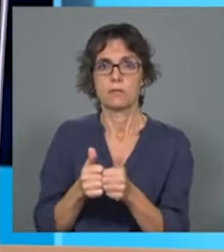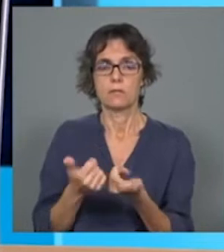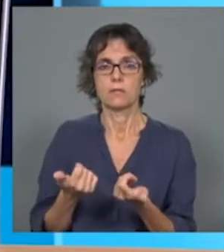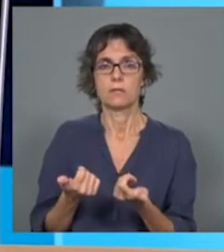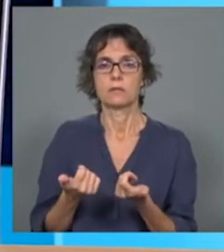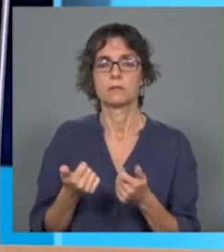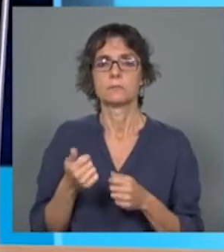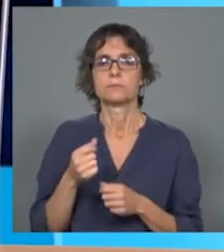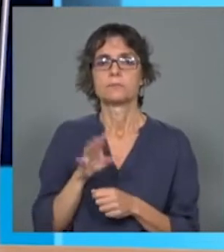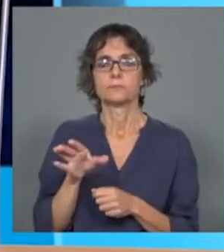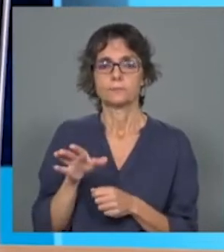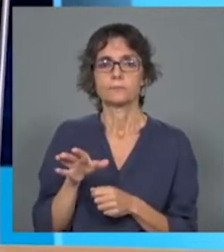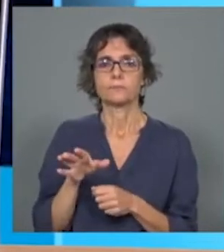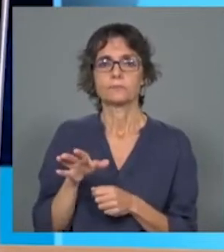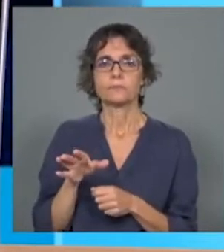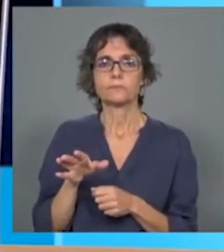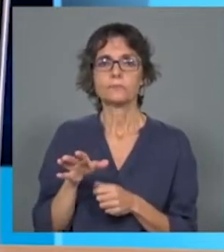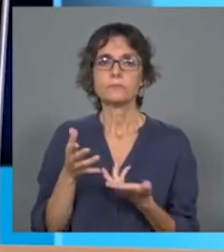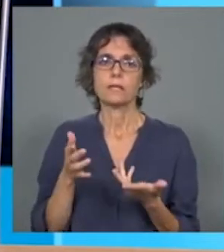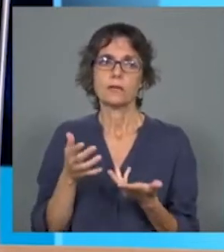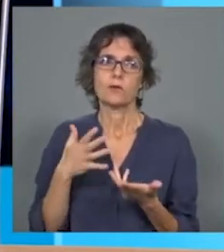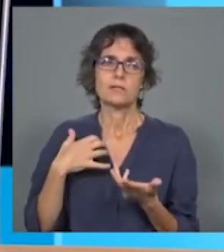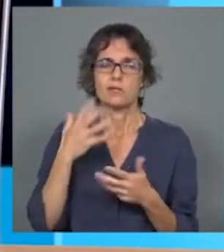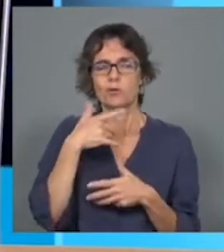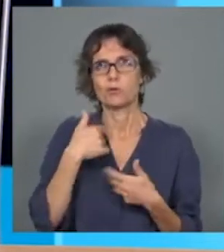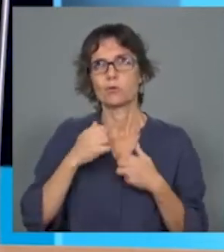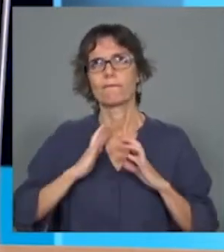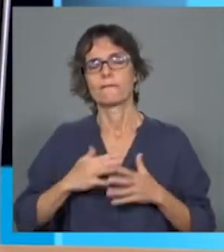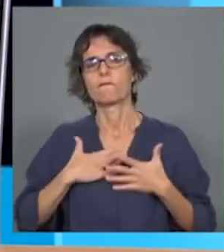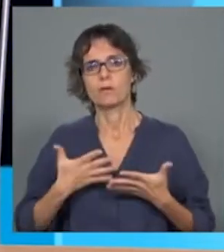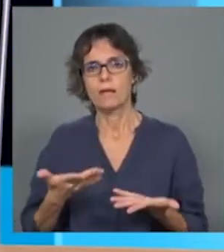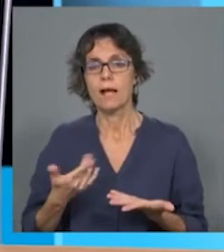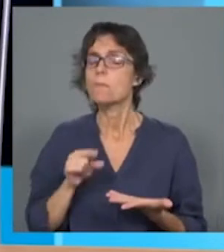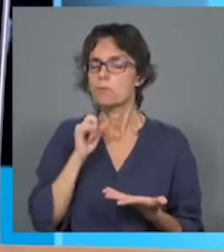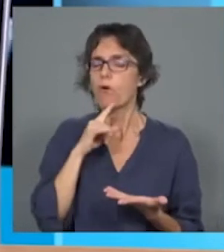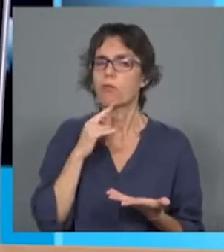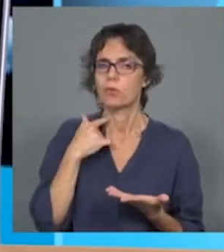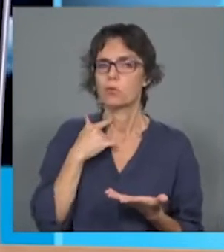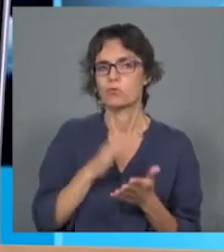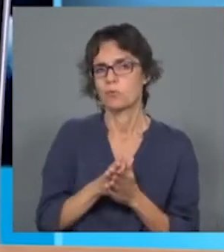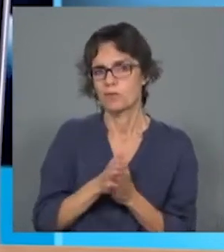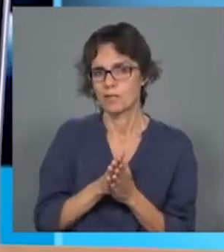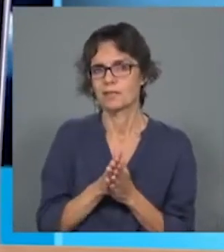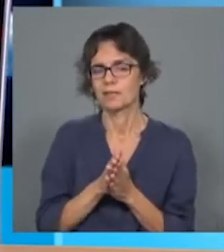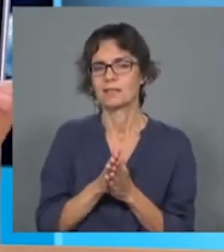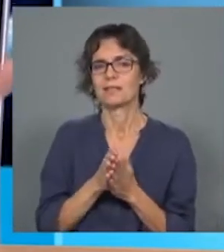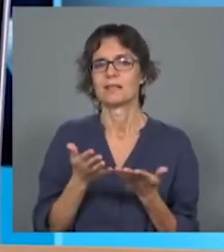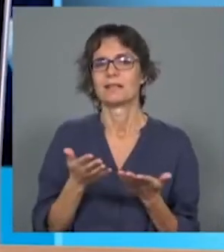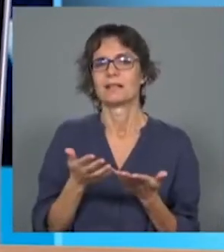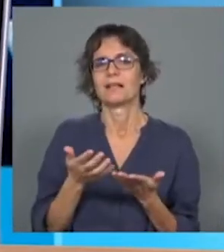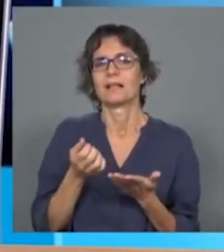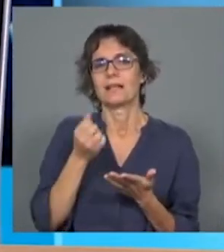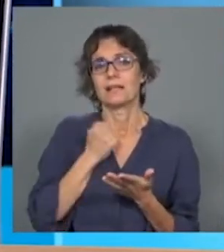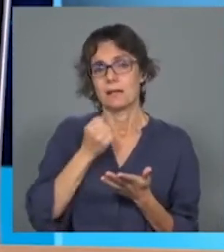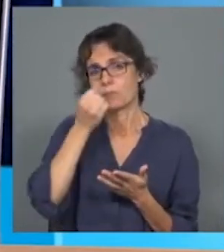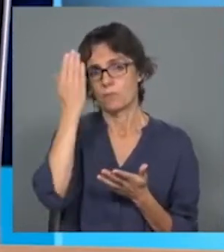alguns momentos de lazer e de descanso, nomeadamente ao sábado de manhã e ao final da tarde de sexta-feira, portanto, estarem presentes